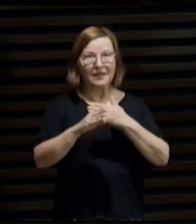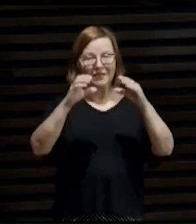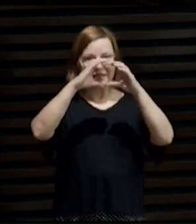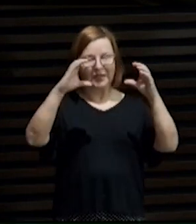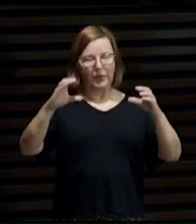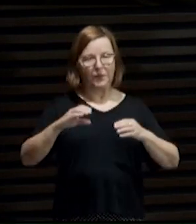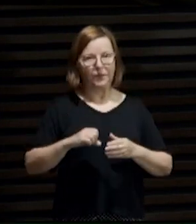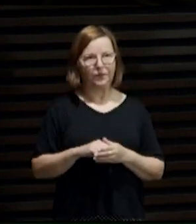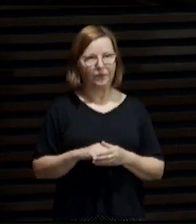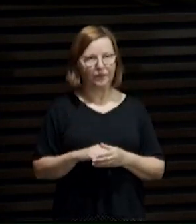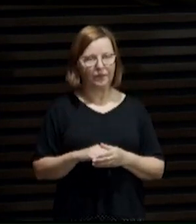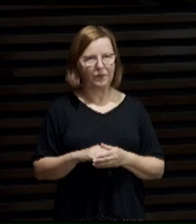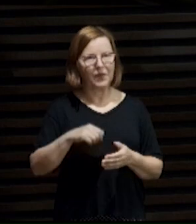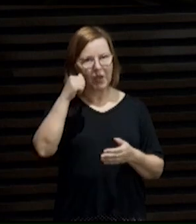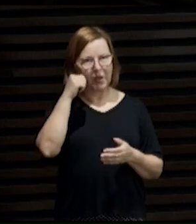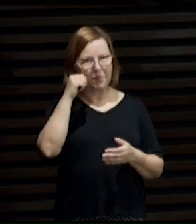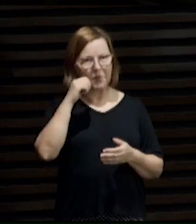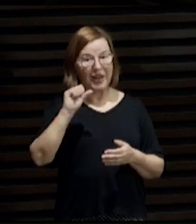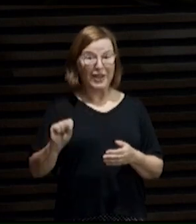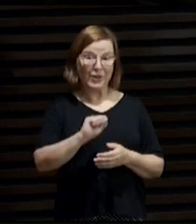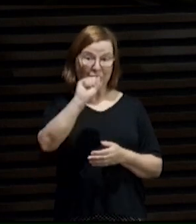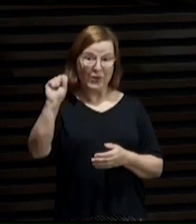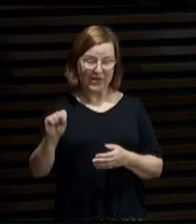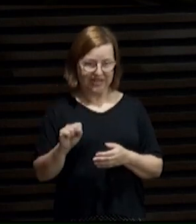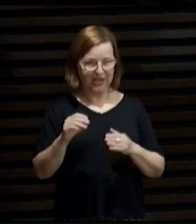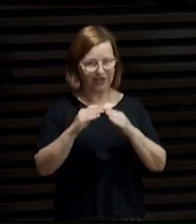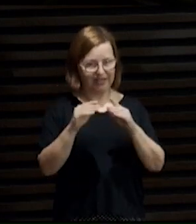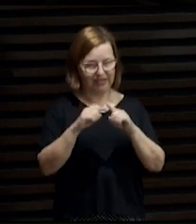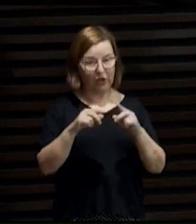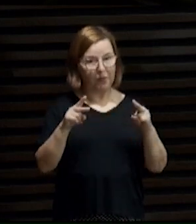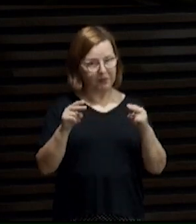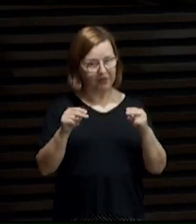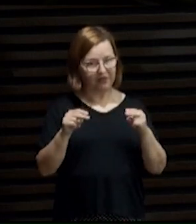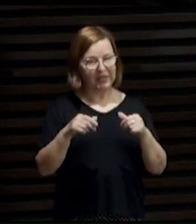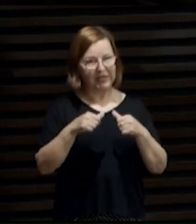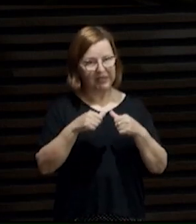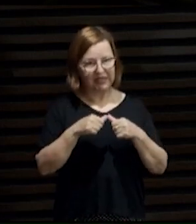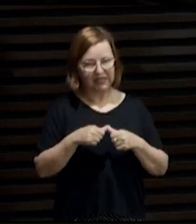não se casaram, mulheres solteiras desta igreja, observem